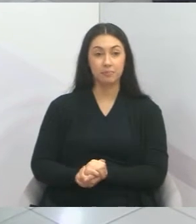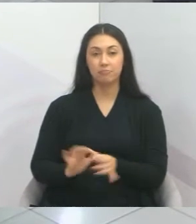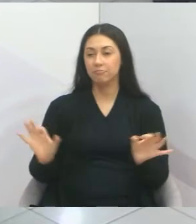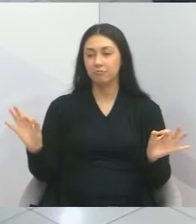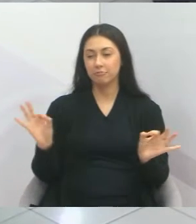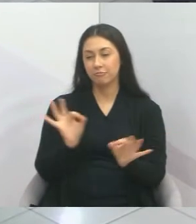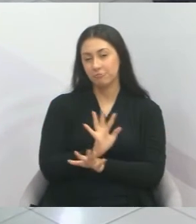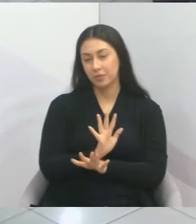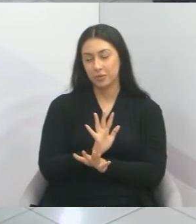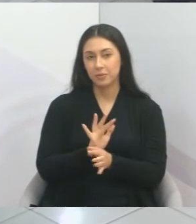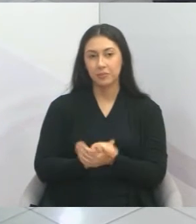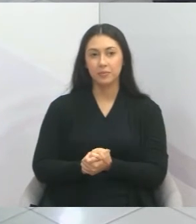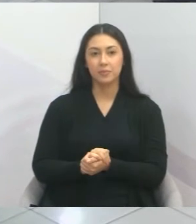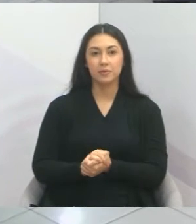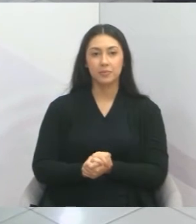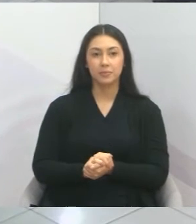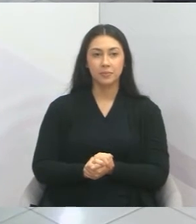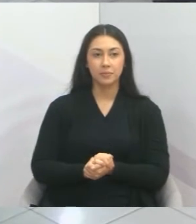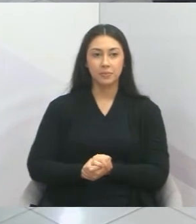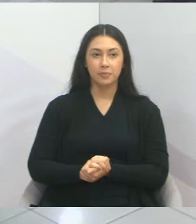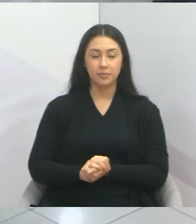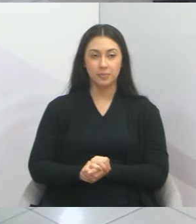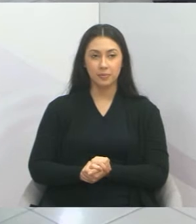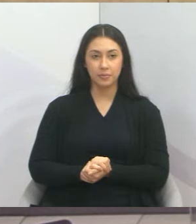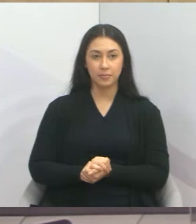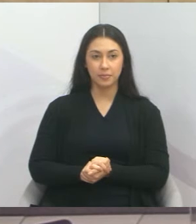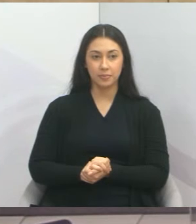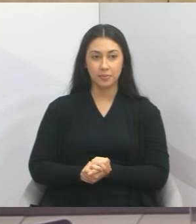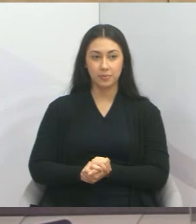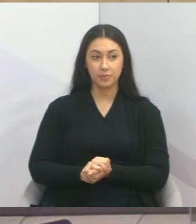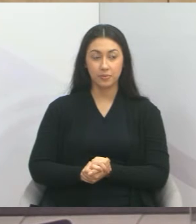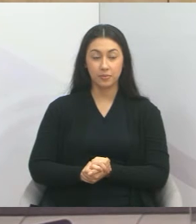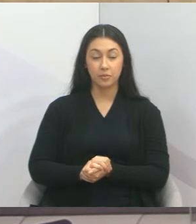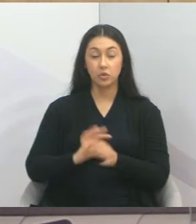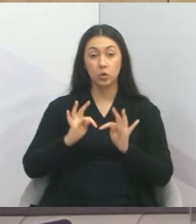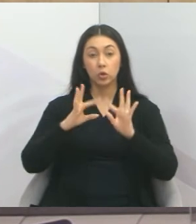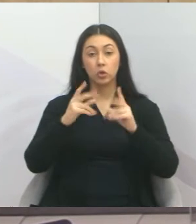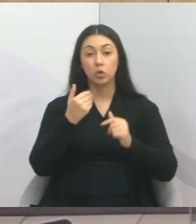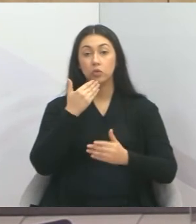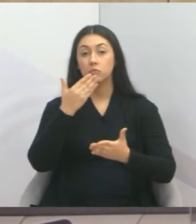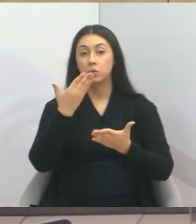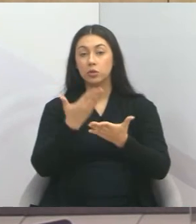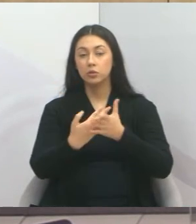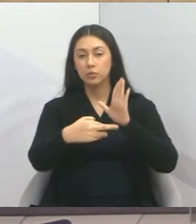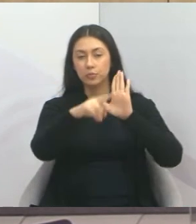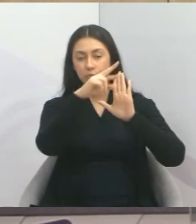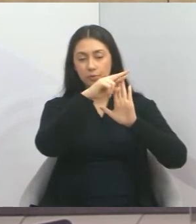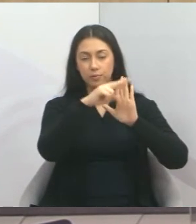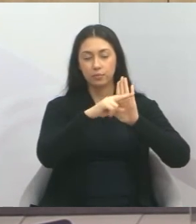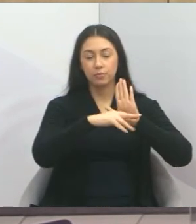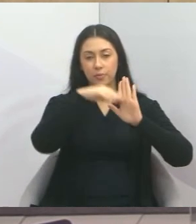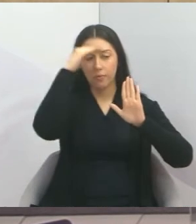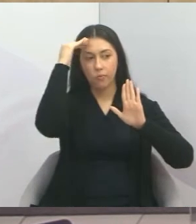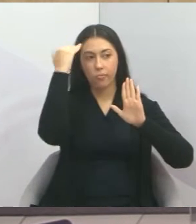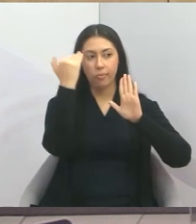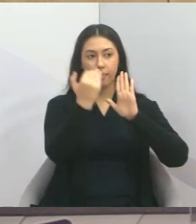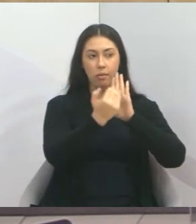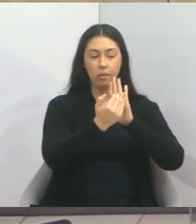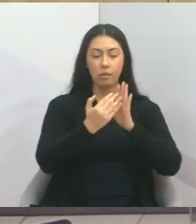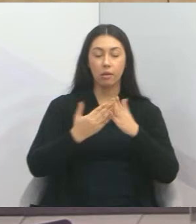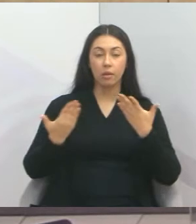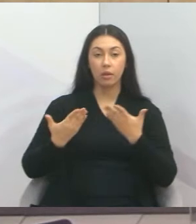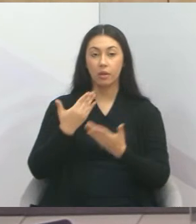não temos mais aquele mesmo seu presidente e os requerimentos foram apreciados na forma regimental